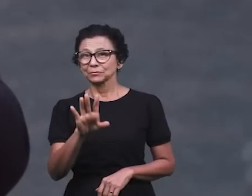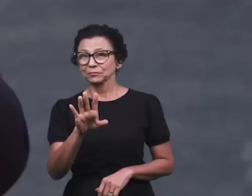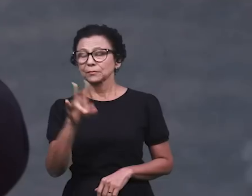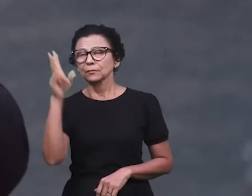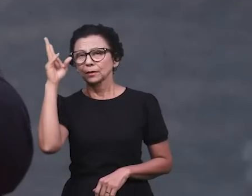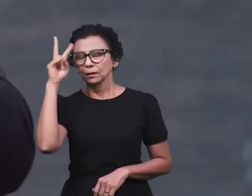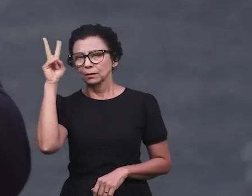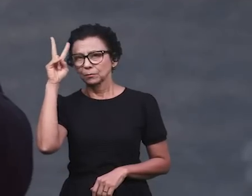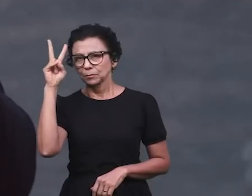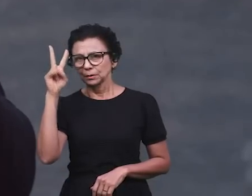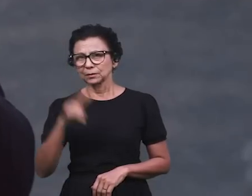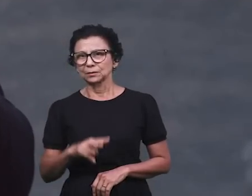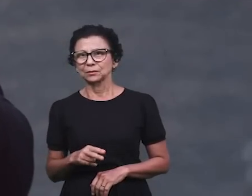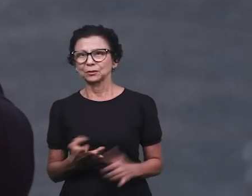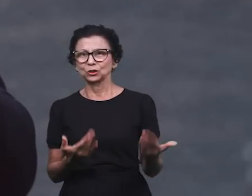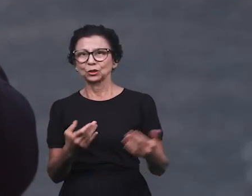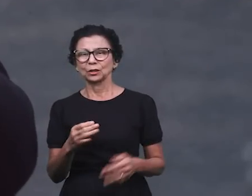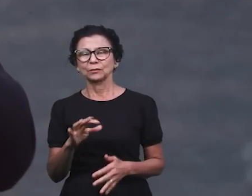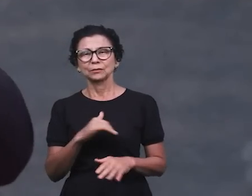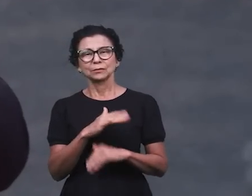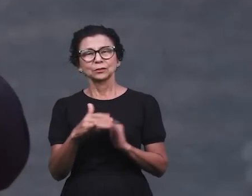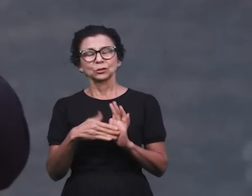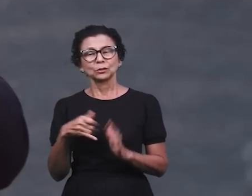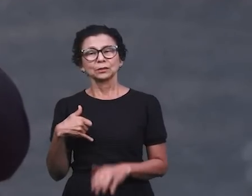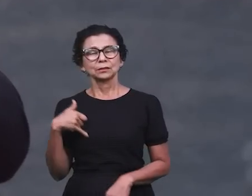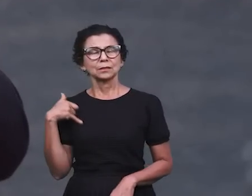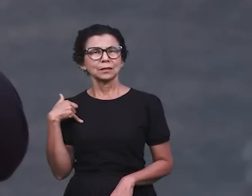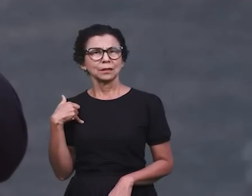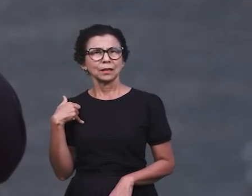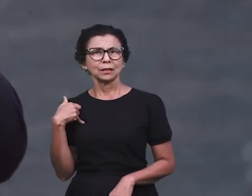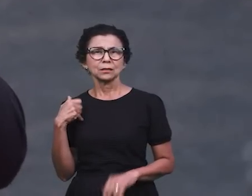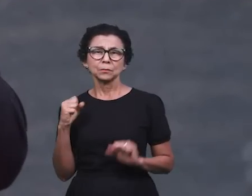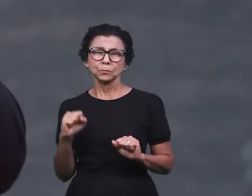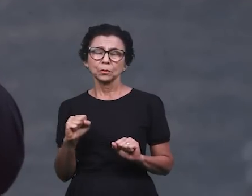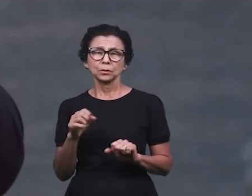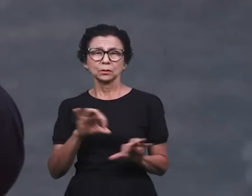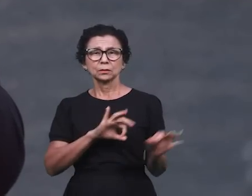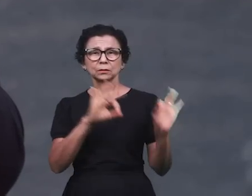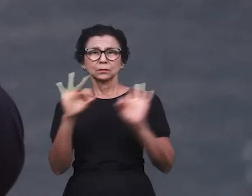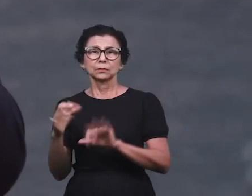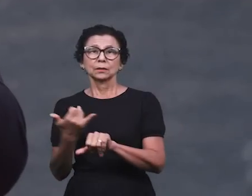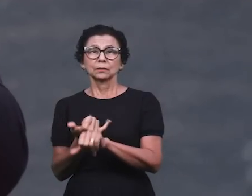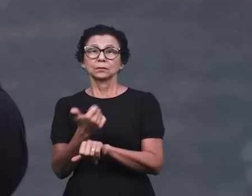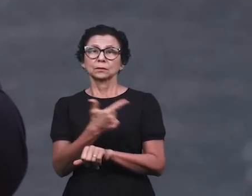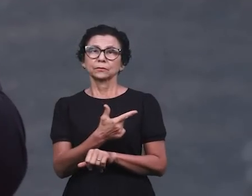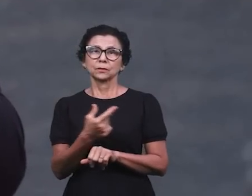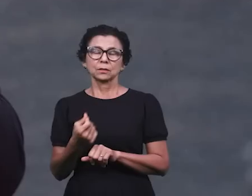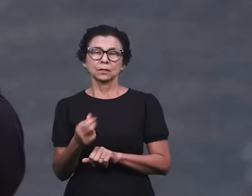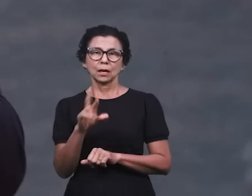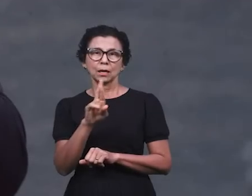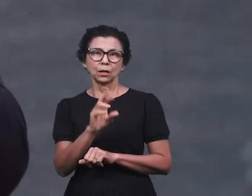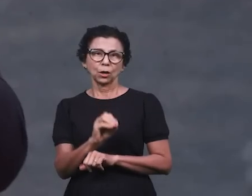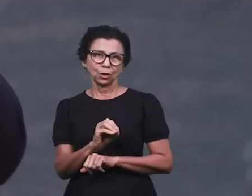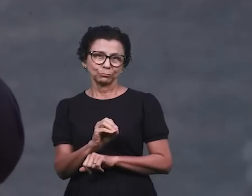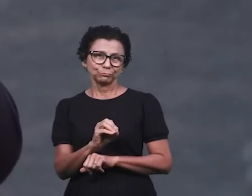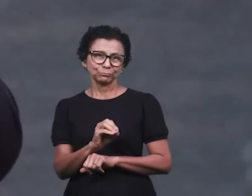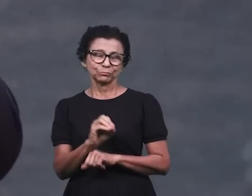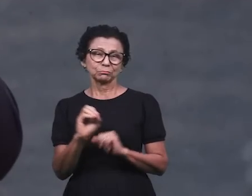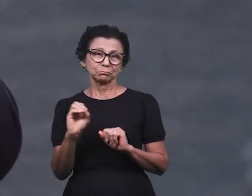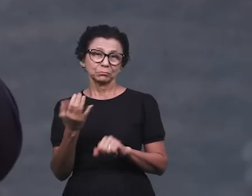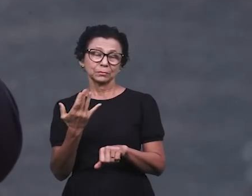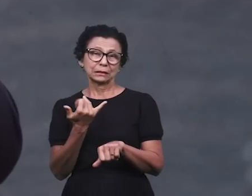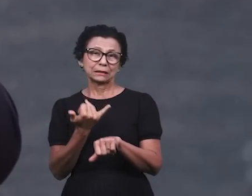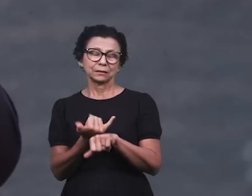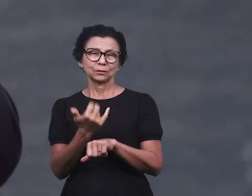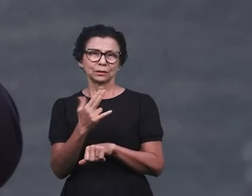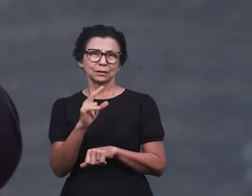Lembrando, jovens de todas as idades. Você pode estar nos assistindo pelo canal 126 do Sistema RO da Embratel, pode estar nos assistindo pelo